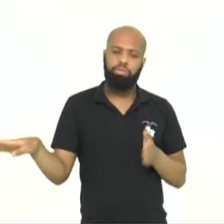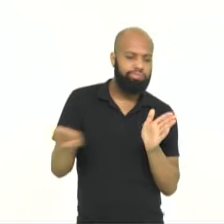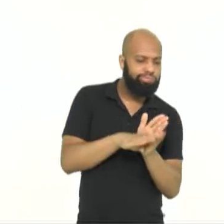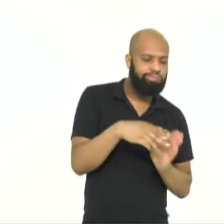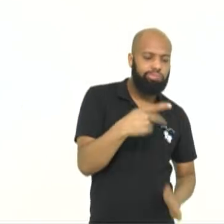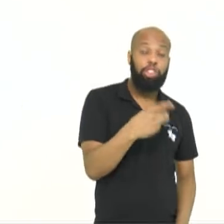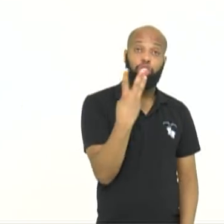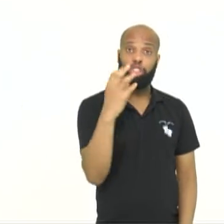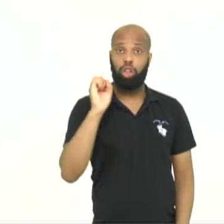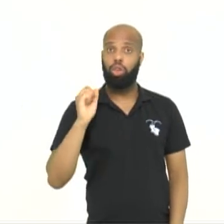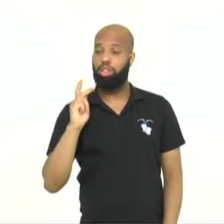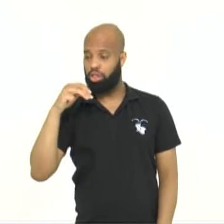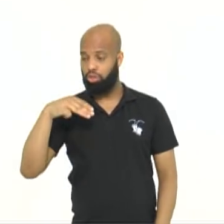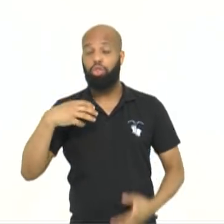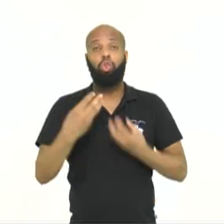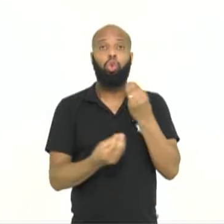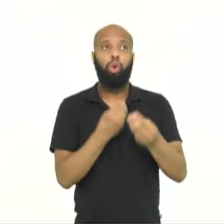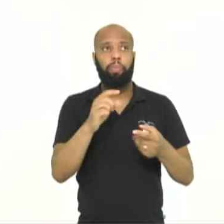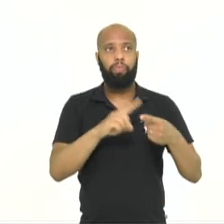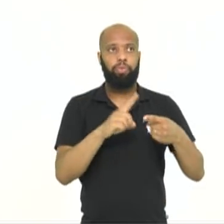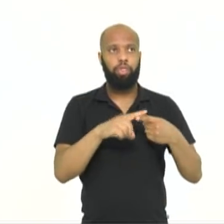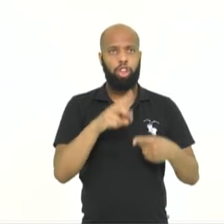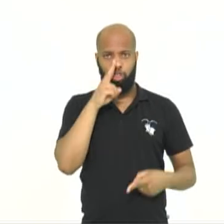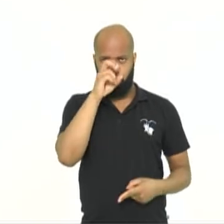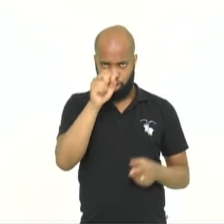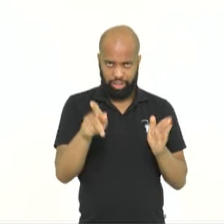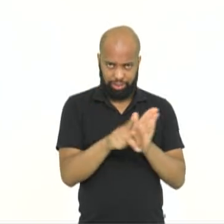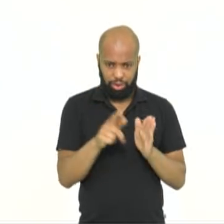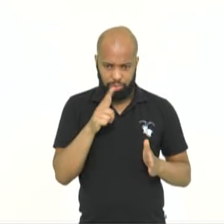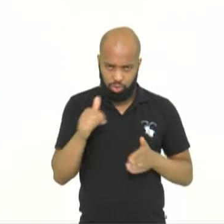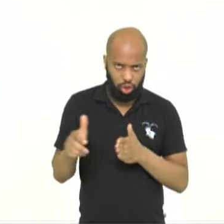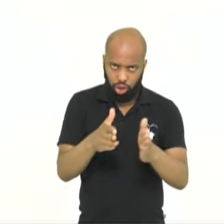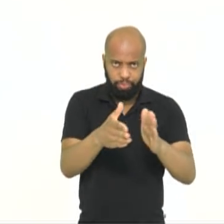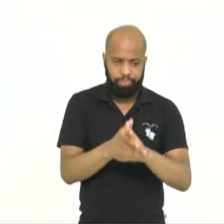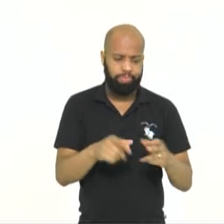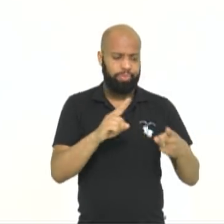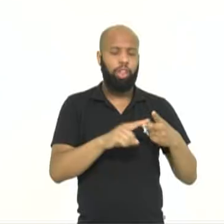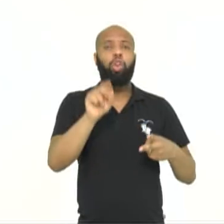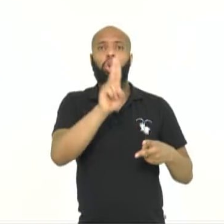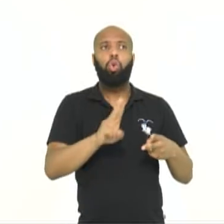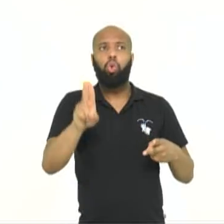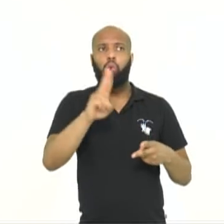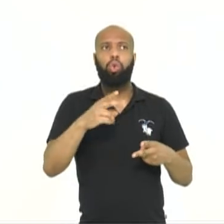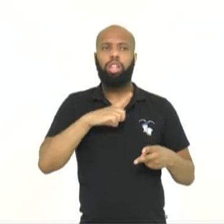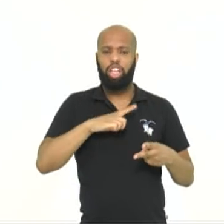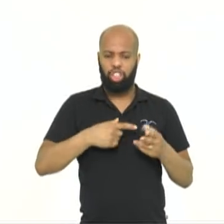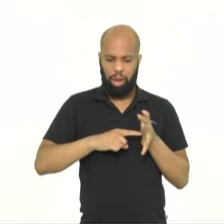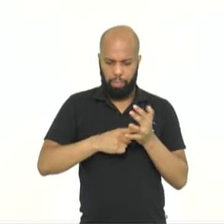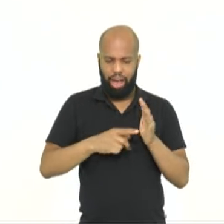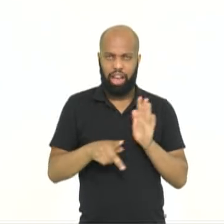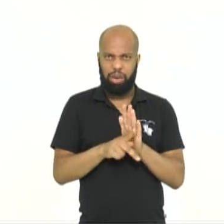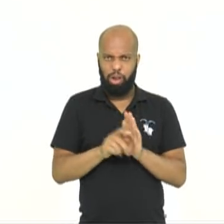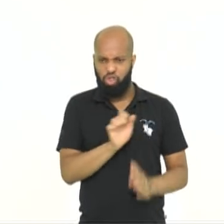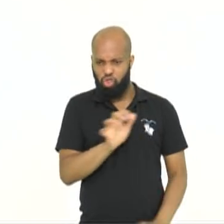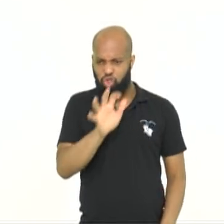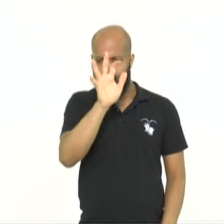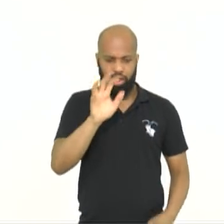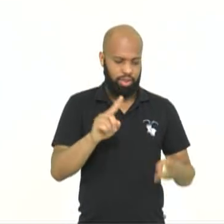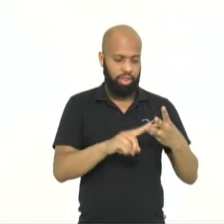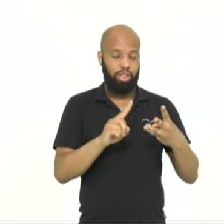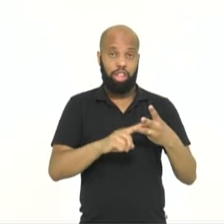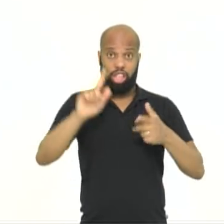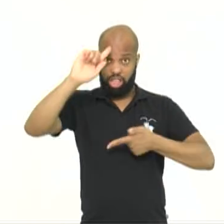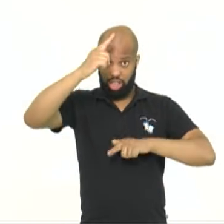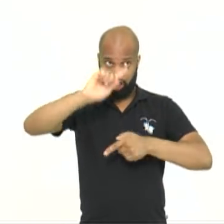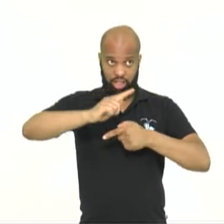de 38 quilômetros? Letra A, pela força do curso do rio. Letra B, utilizando máquinas a vapor. Ou letra C, pela ação